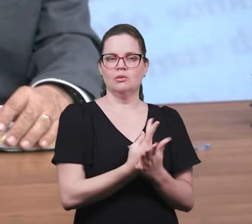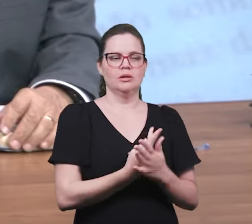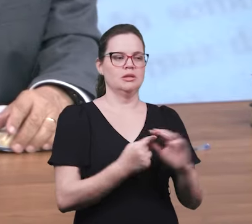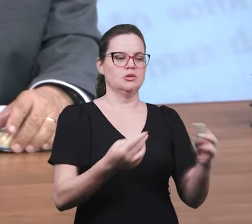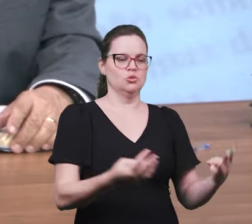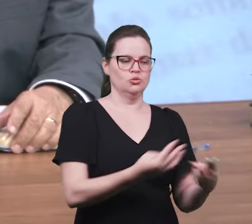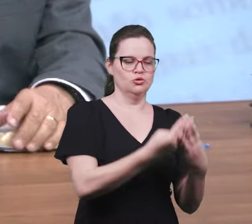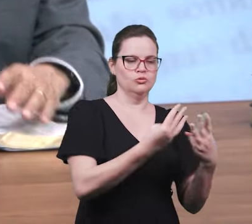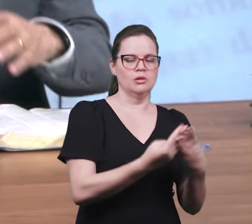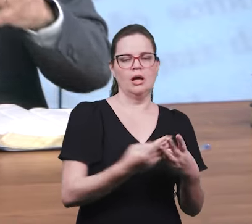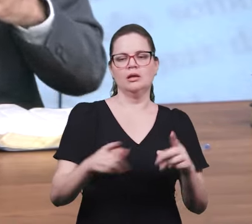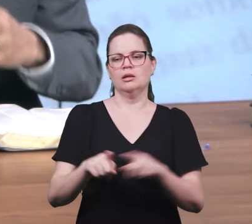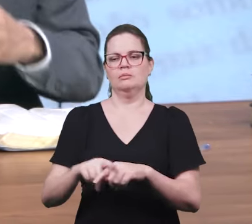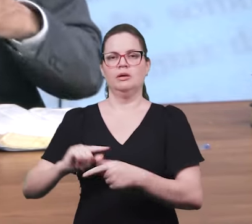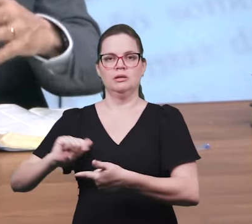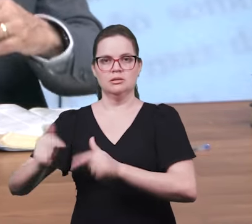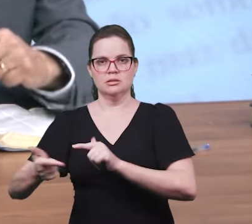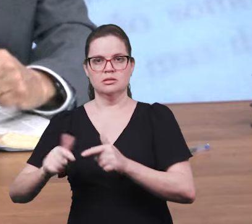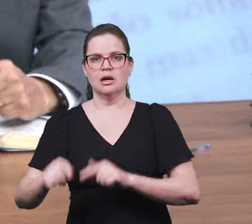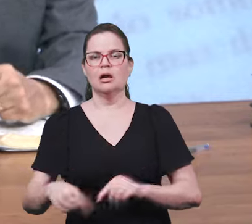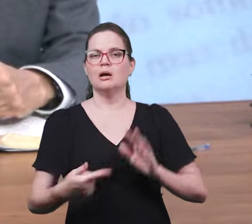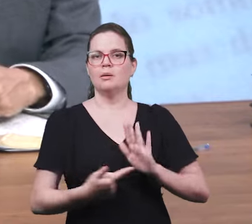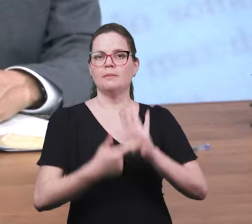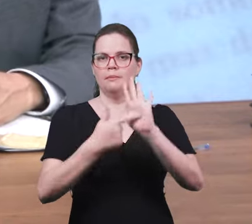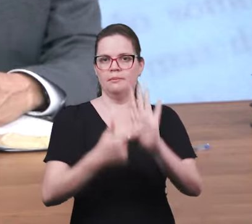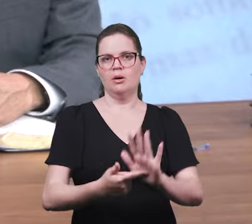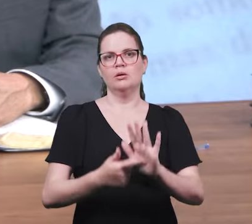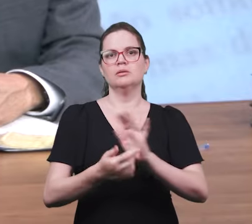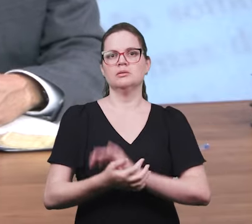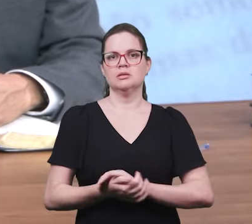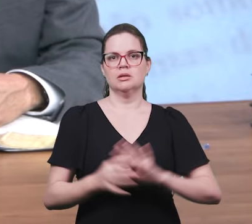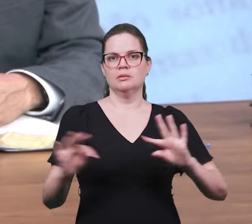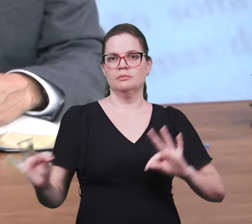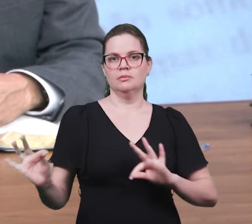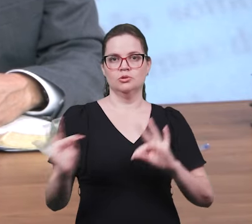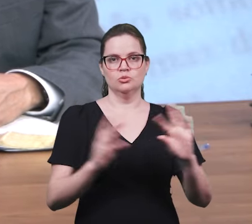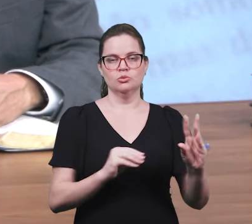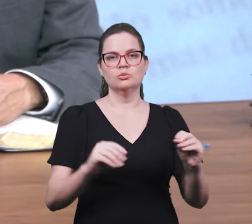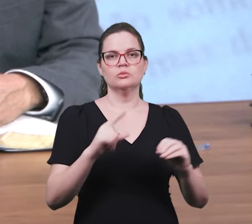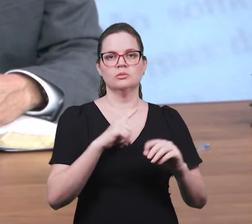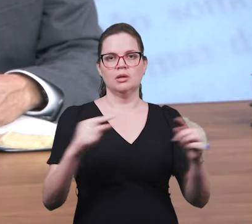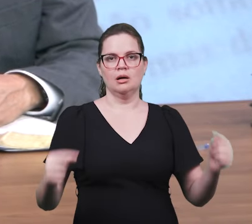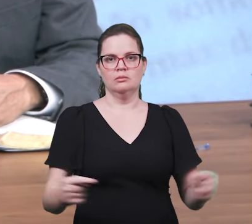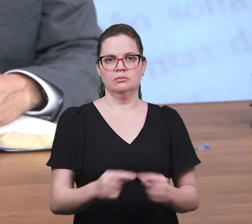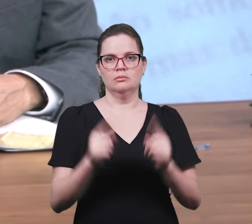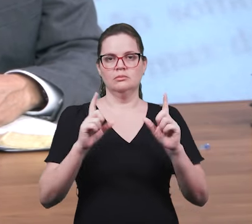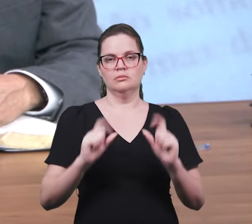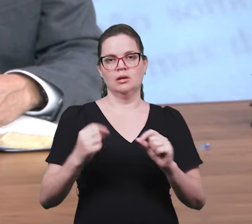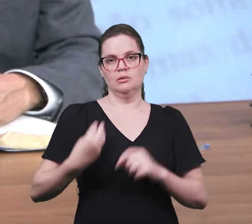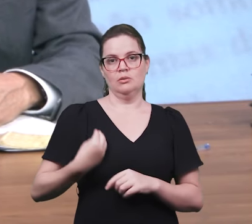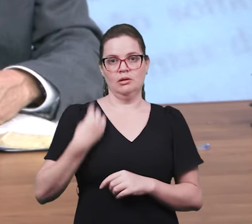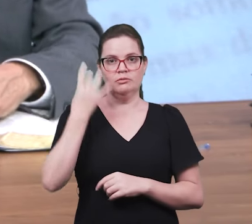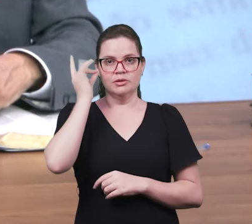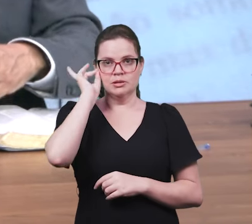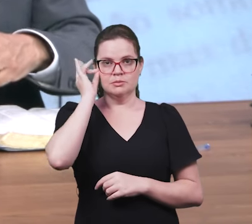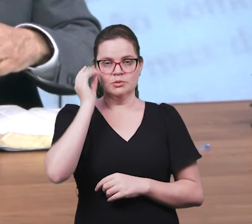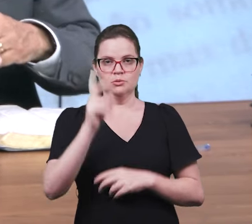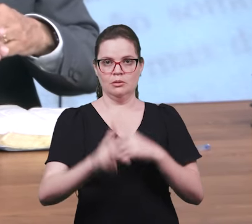reino do sul, tem forte ligação com a vida espiritual do povo.